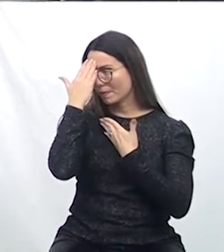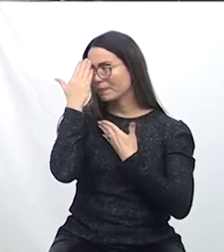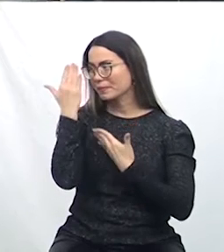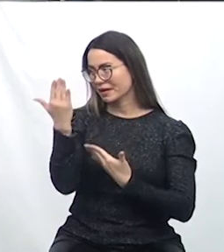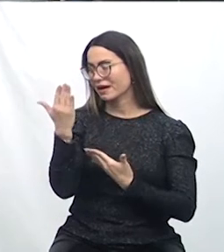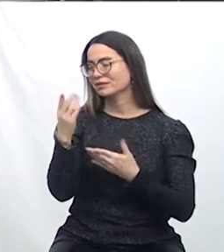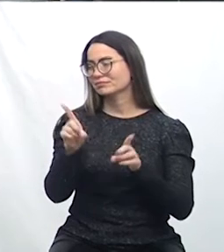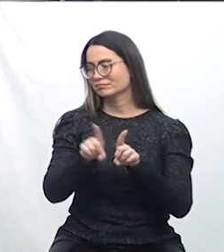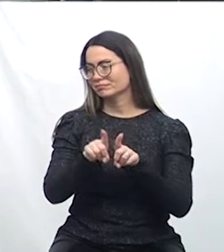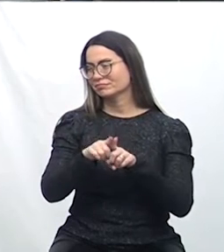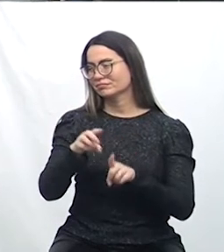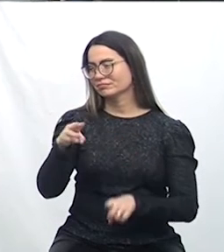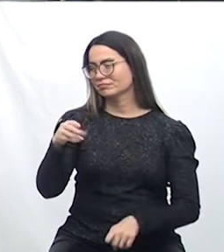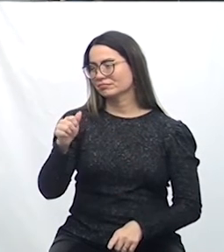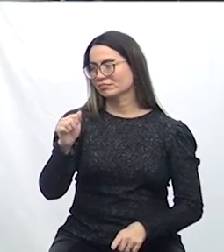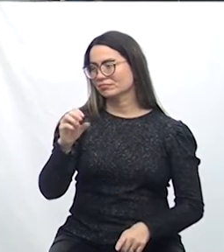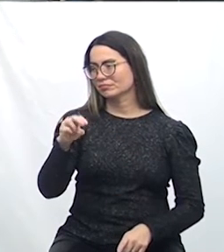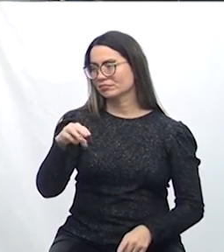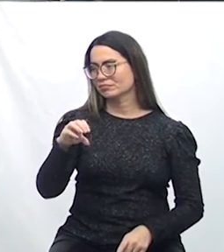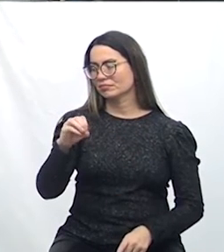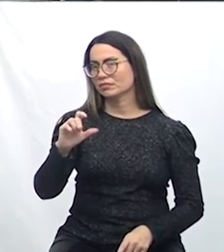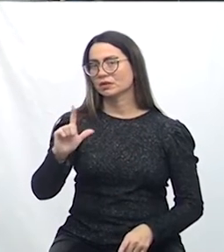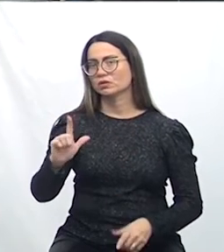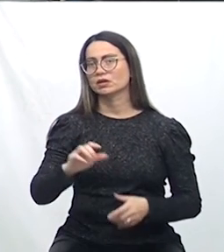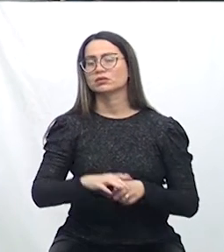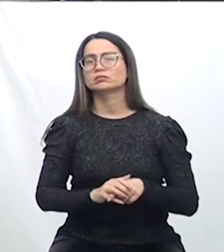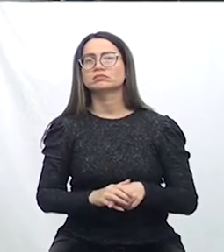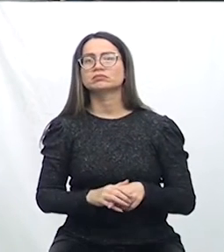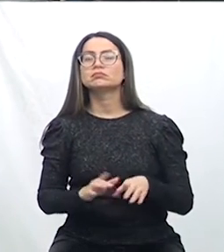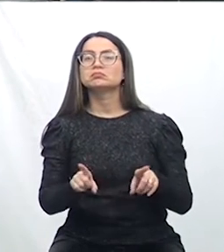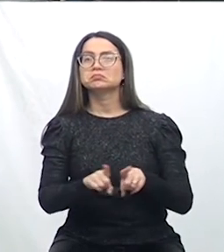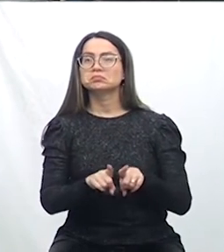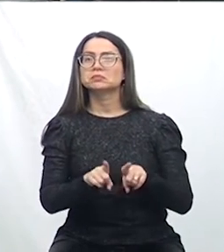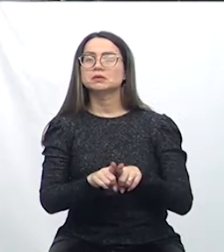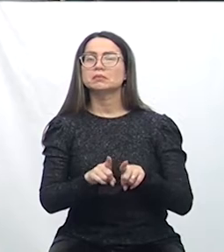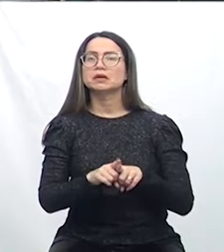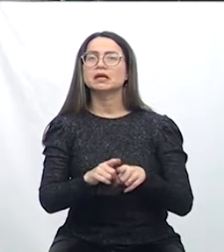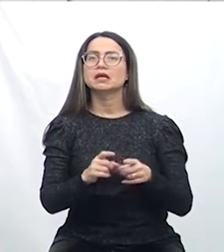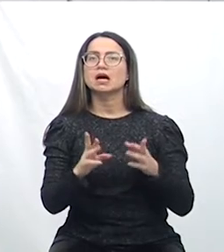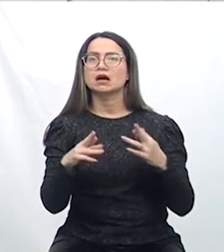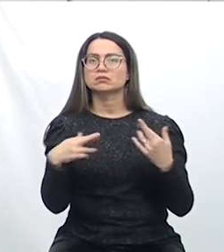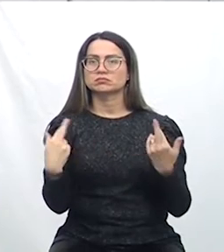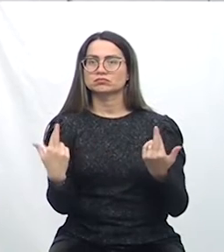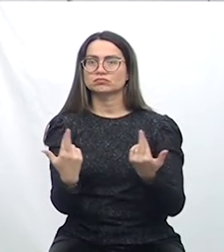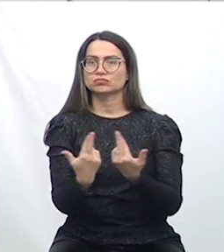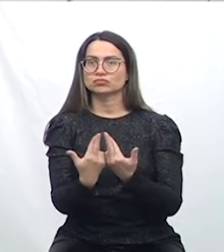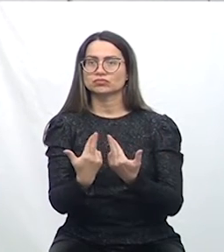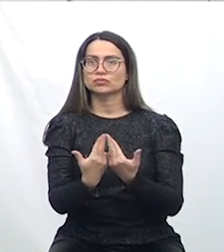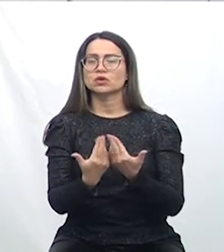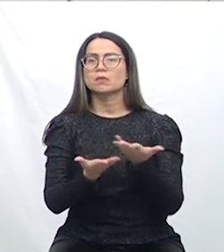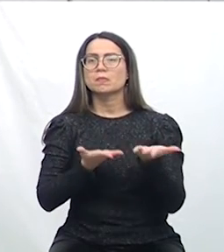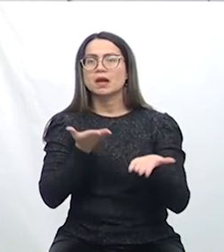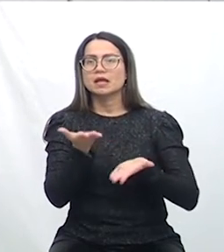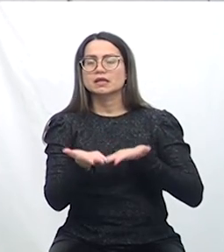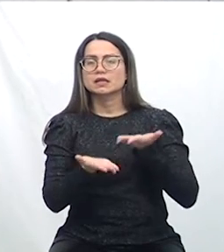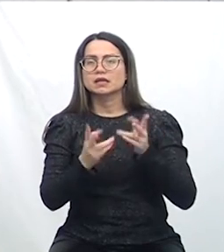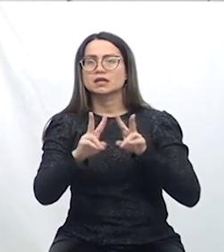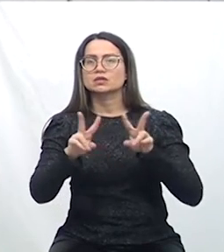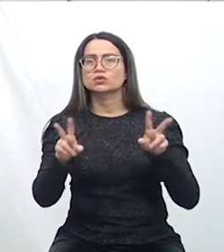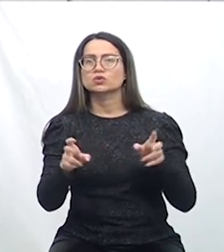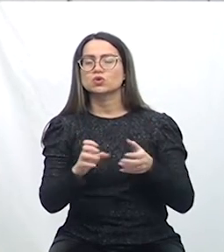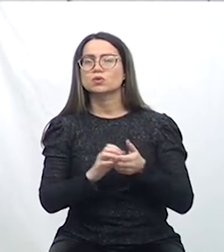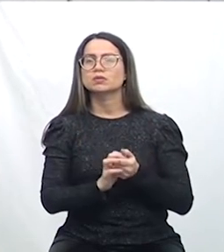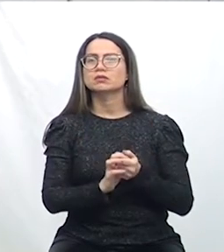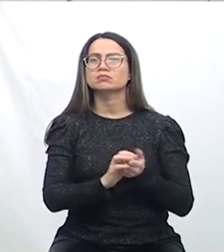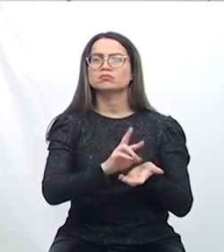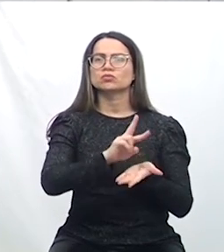parte, vereador Manuel Roseng. Inclusive, essa audiência de muita importância para tratar sobre esse caso, sobre esses casos,